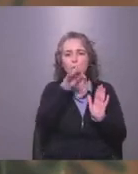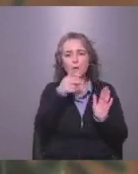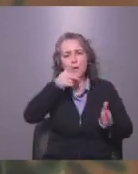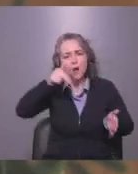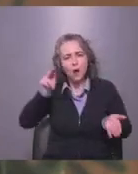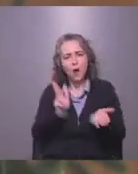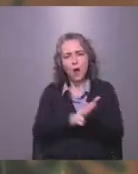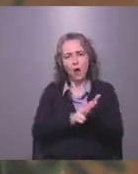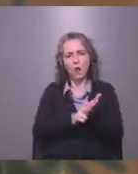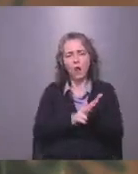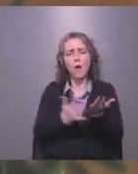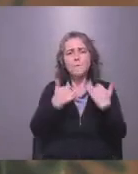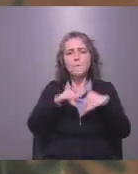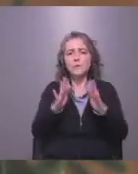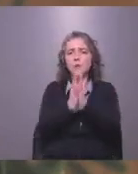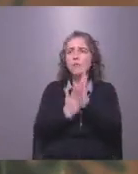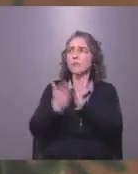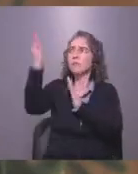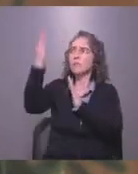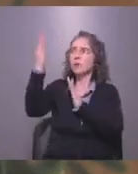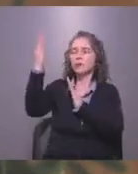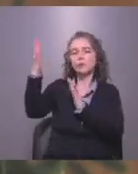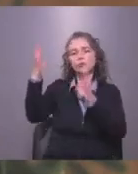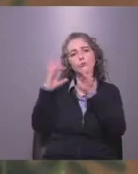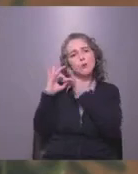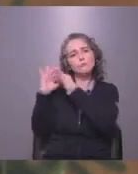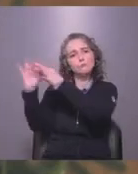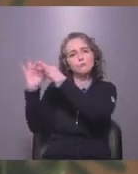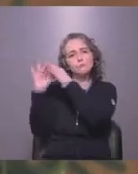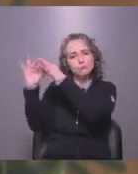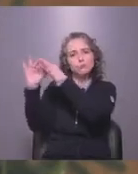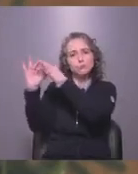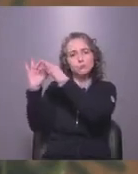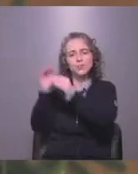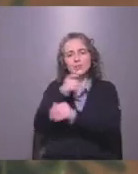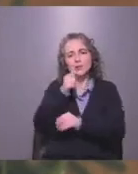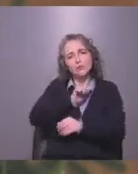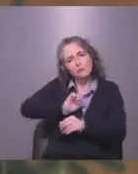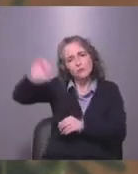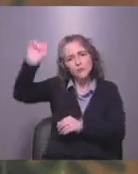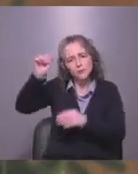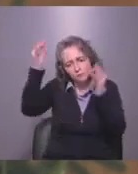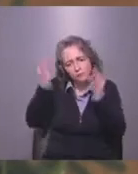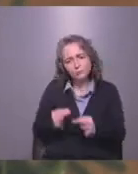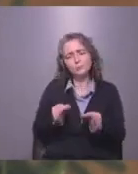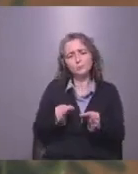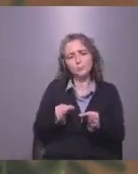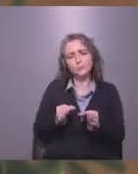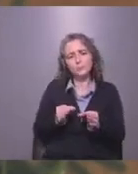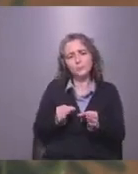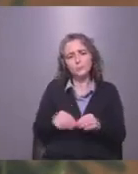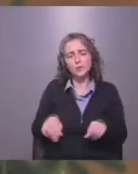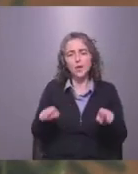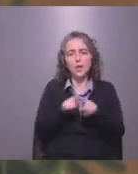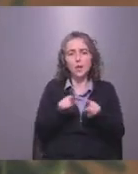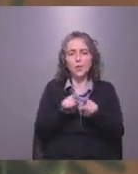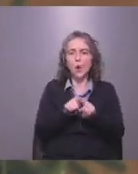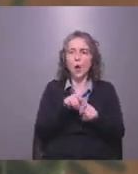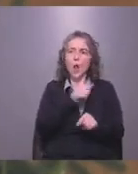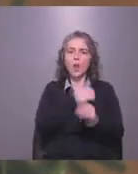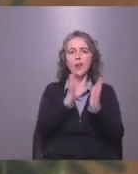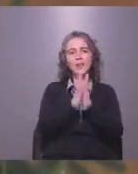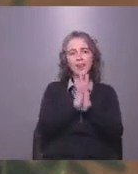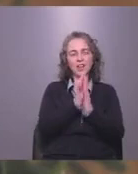familiar à luz de Deus, à luz da vontade de Deus, como verdadeira igreja doméstica. O